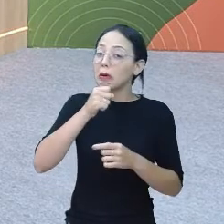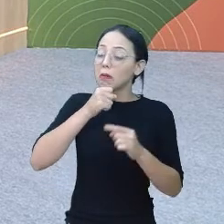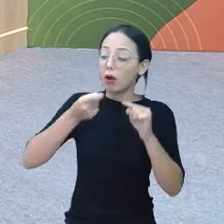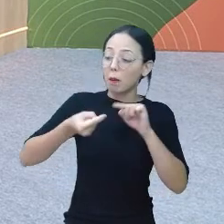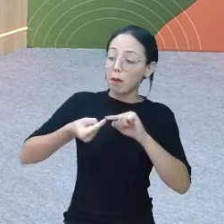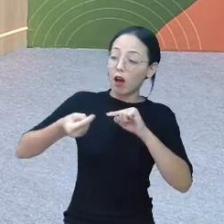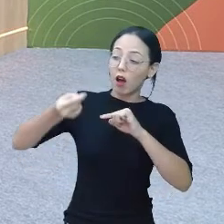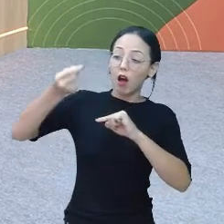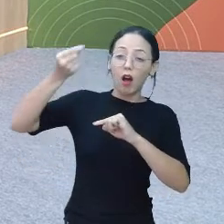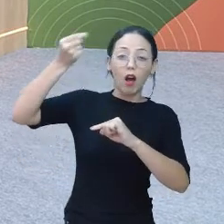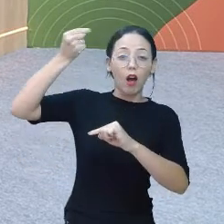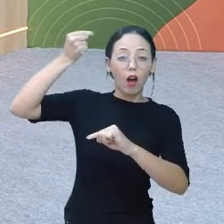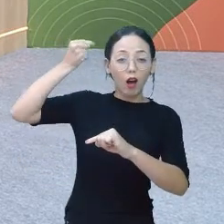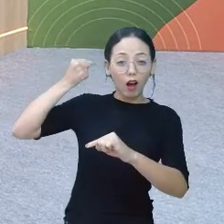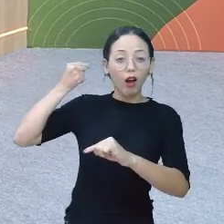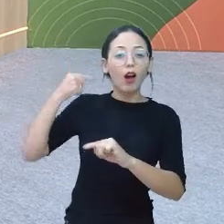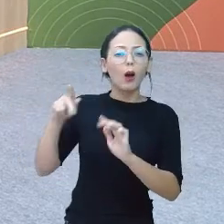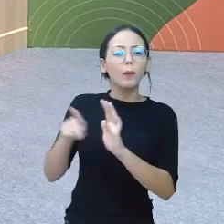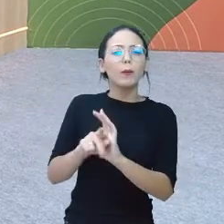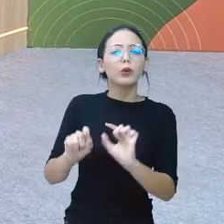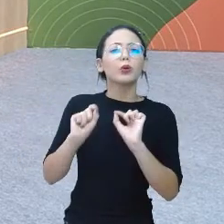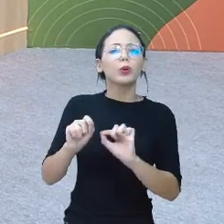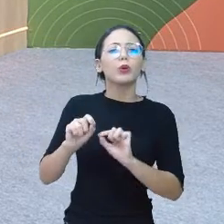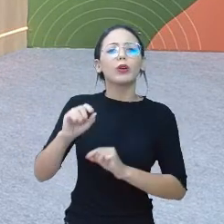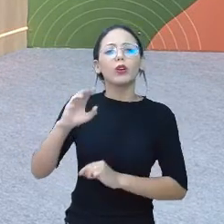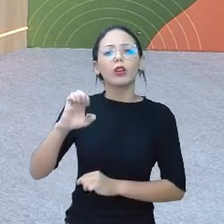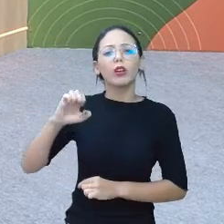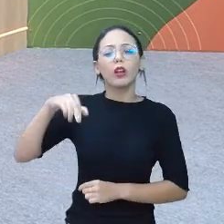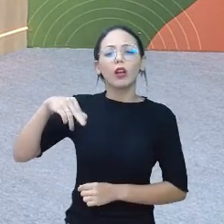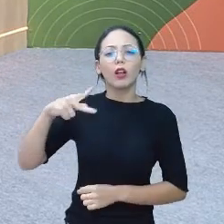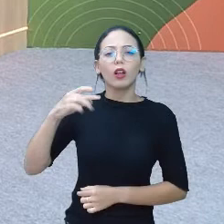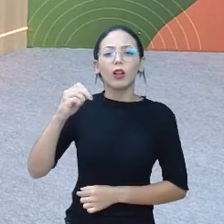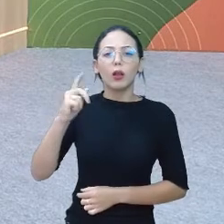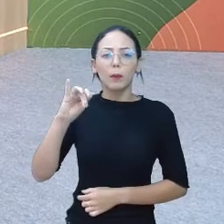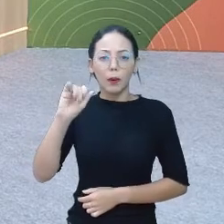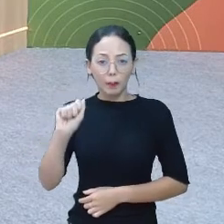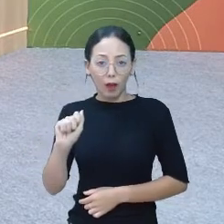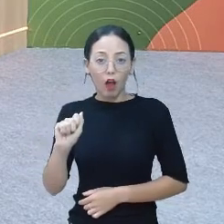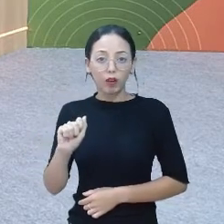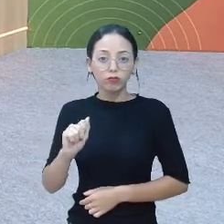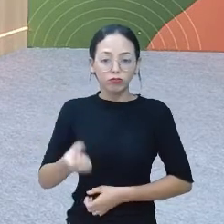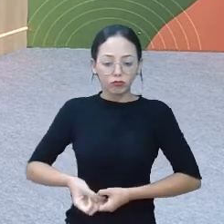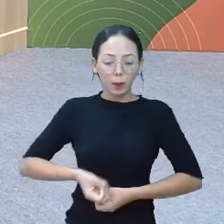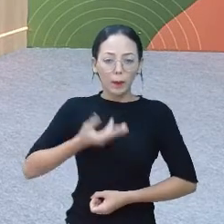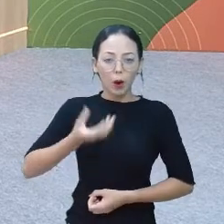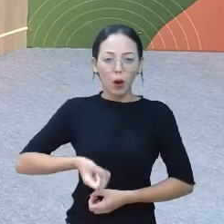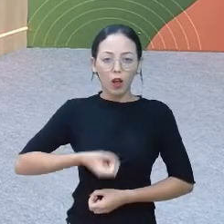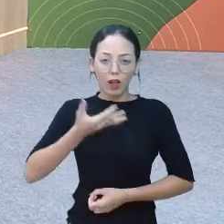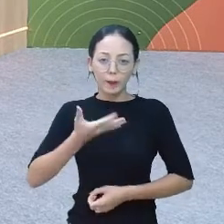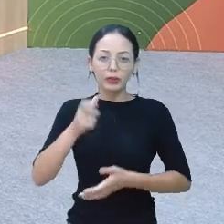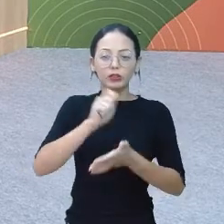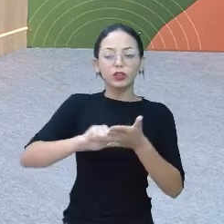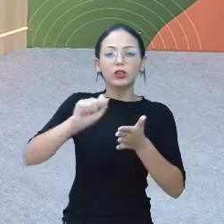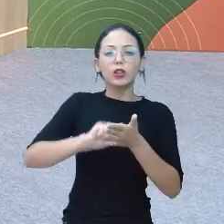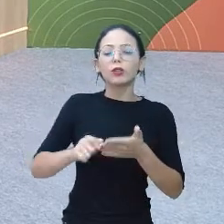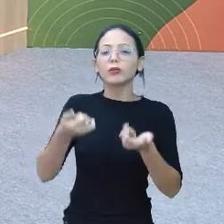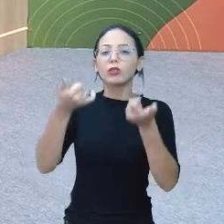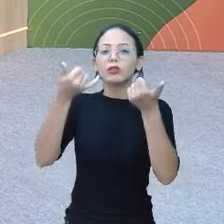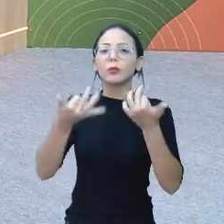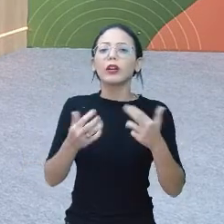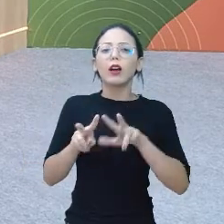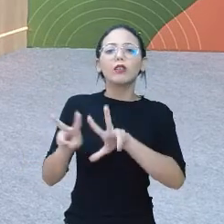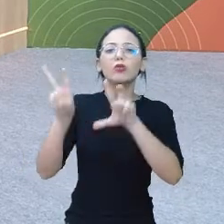certo? Quando ele tomou o lugar das epopeias, que eram uns poemas épicos, né? Escrito para falar